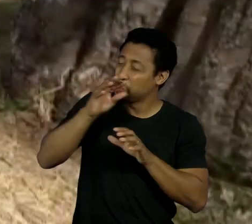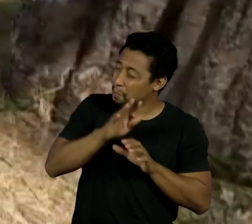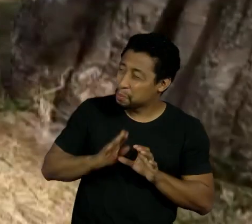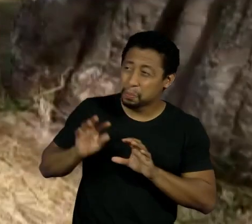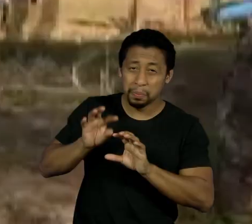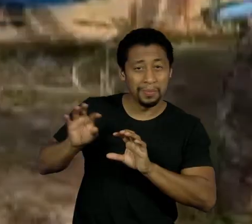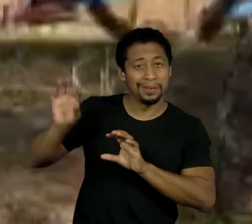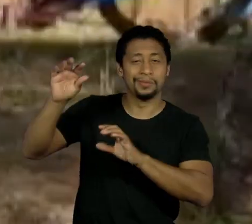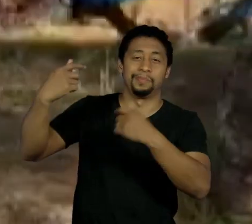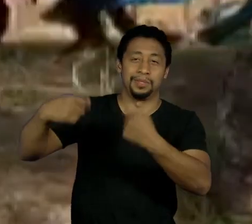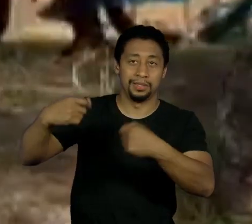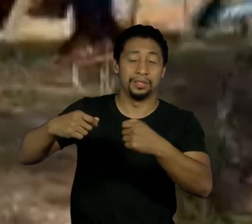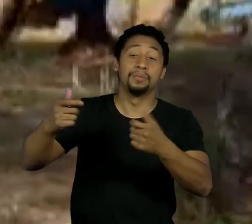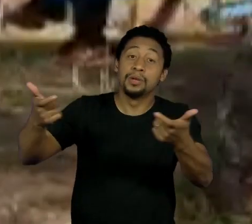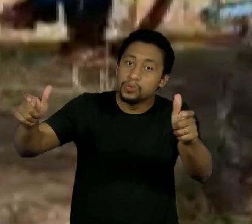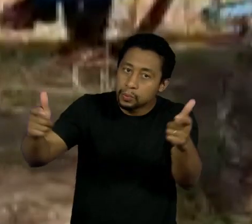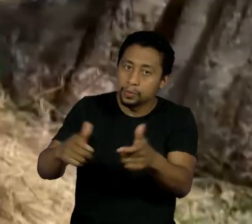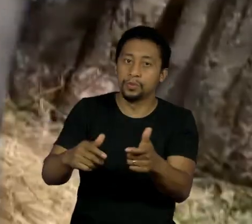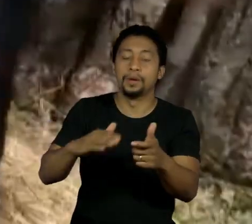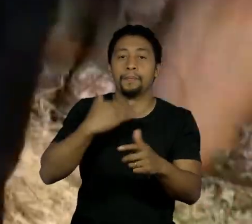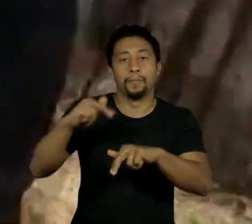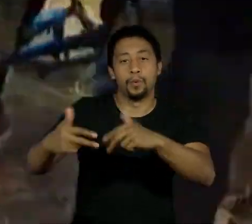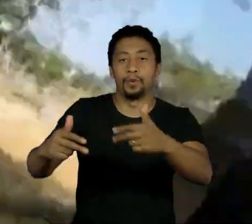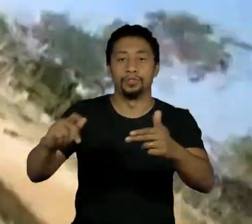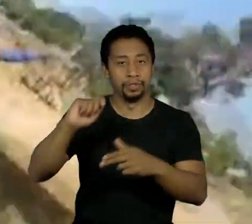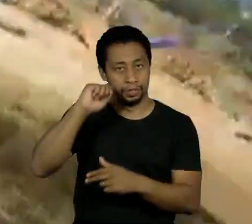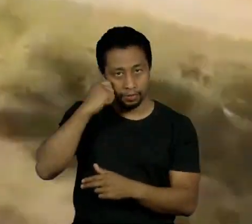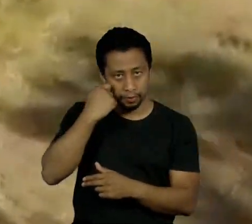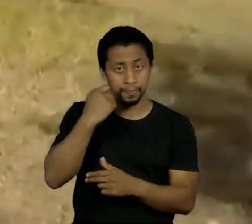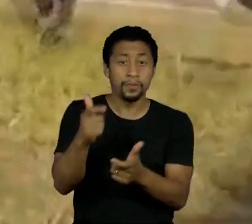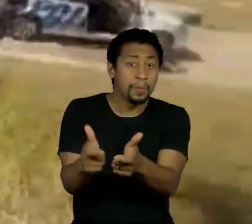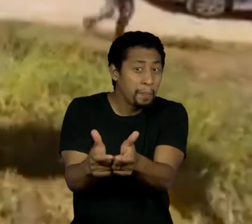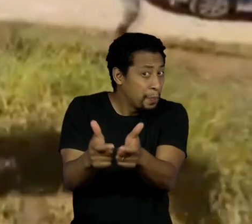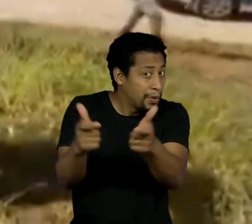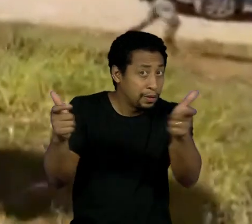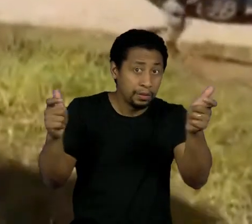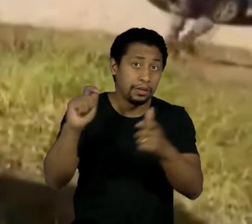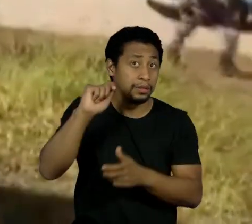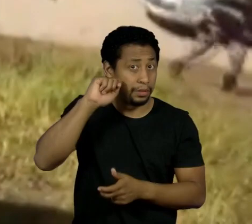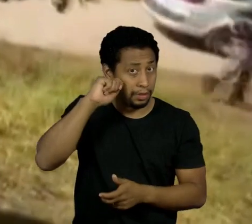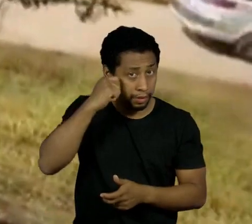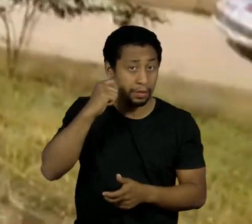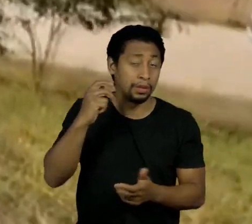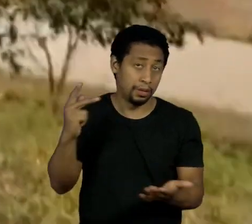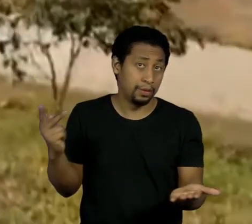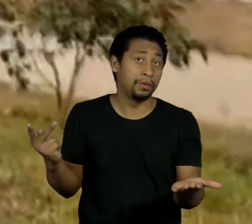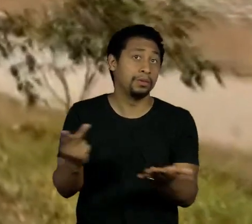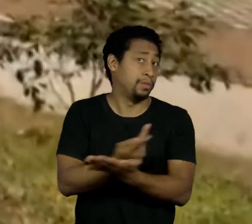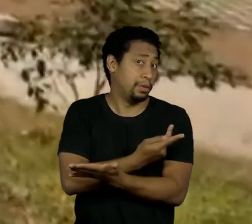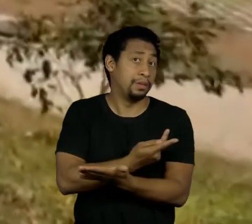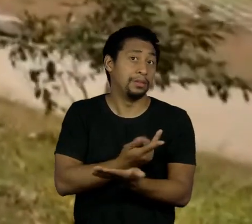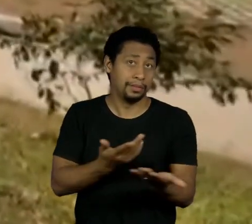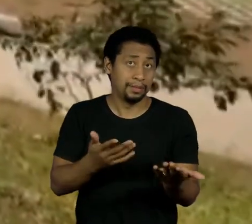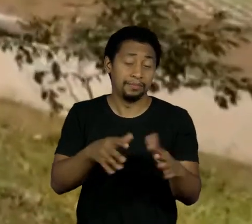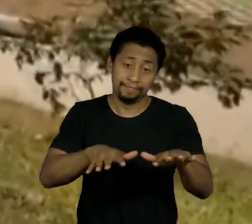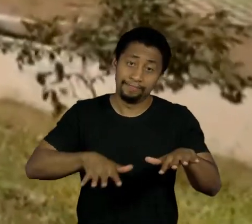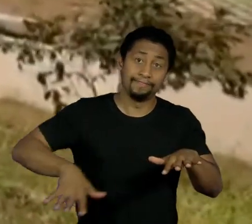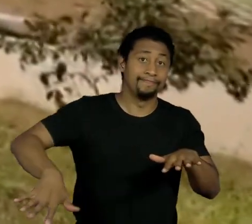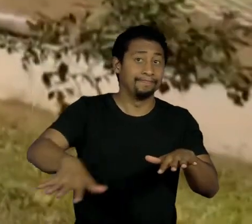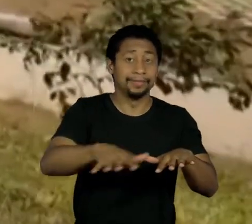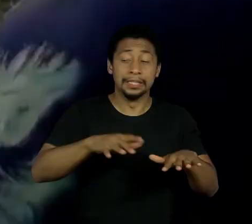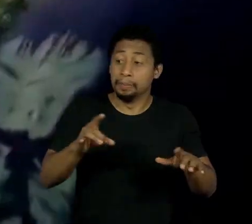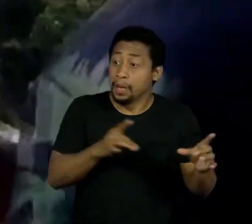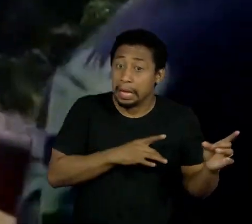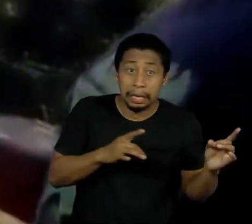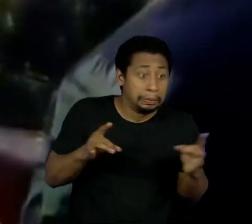Se a gente caminha para uma sociedade que permite que uma grande parte da população, que na verdade é a maioria, constantemente viva nesse medo, simplesmente